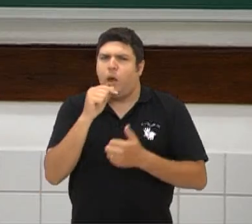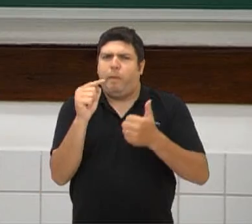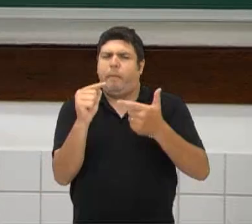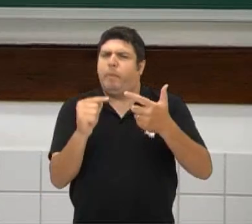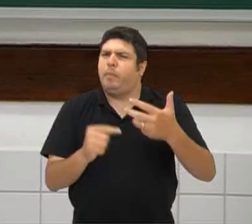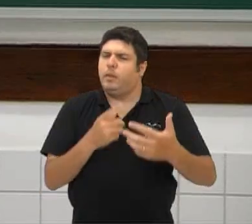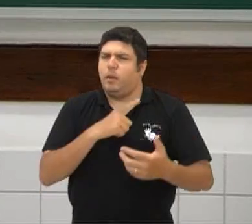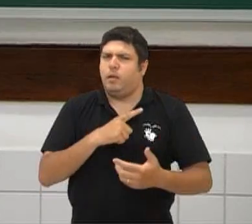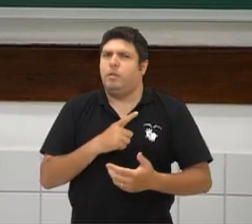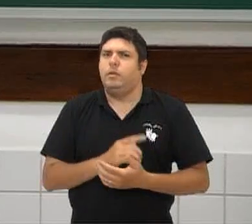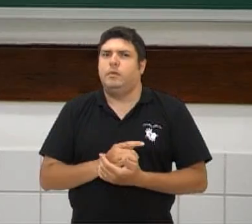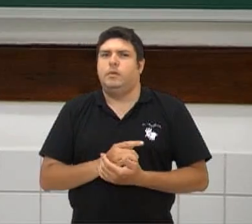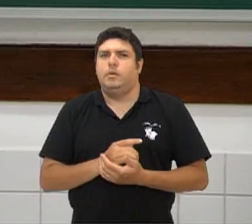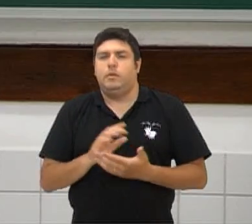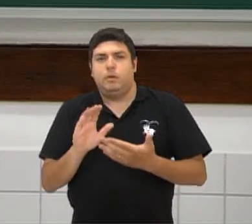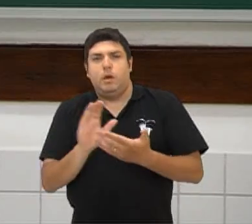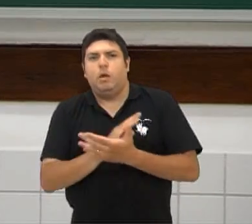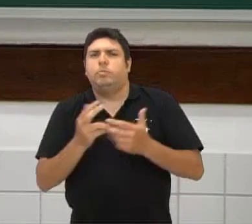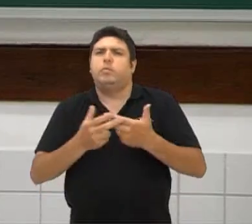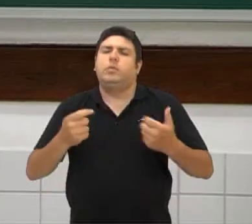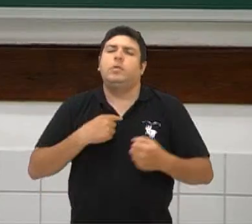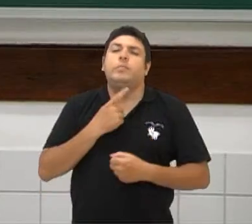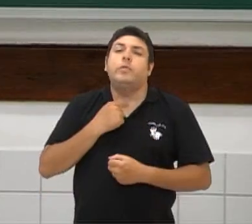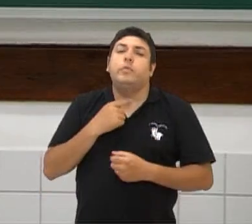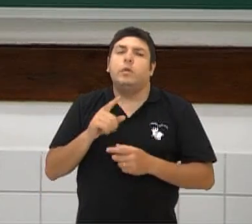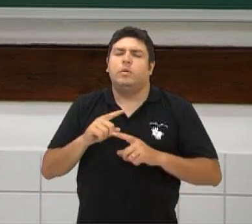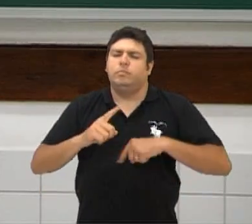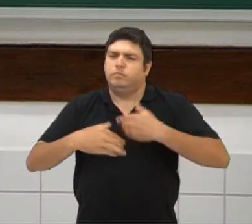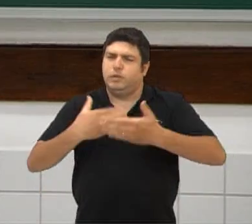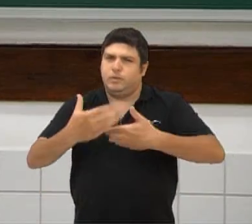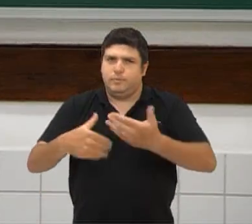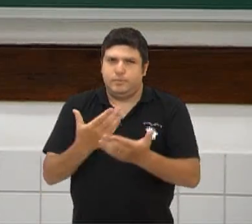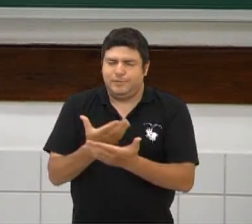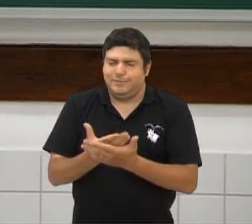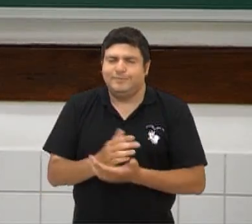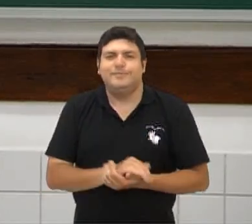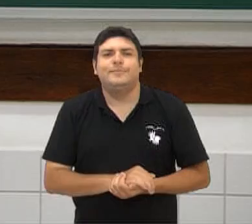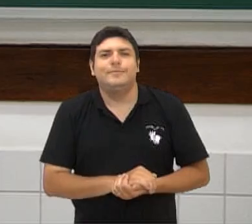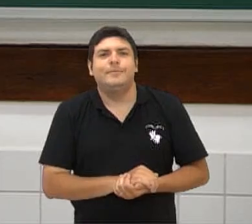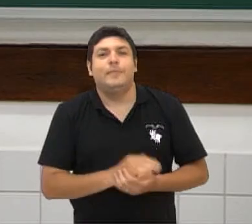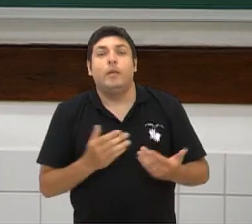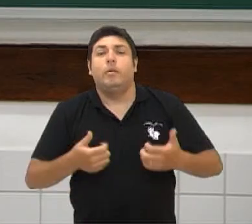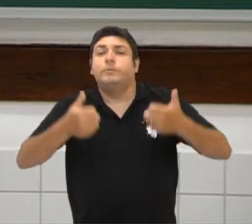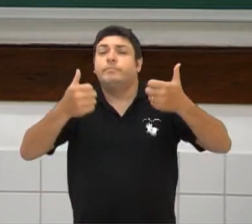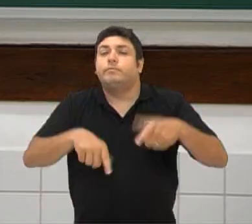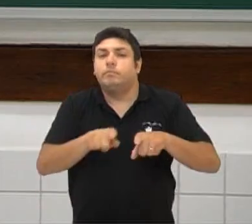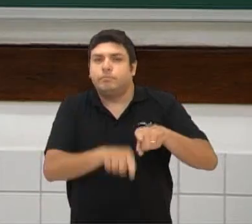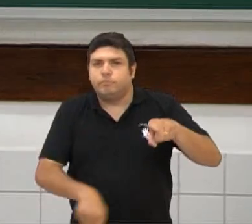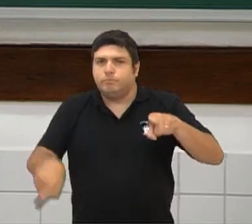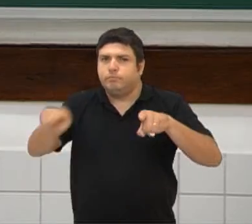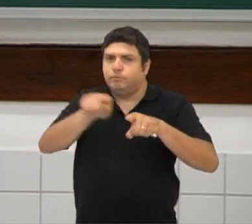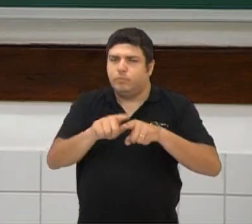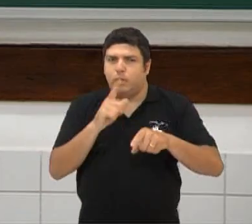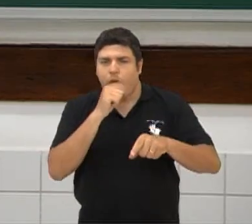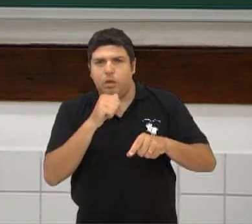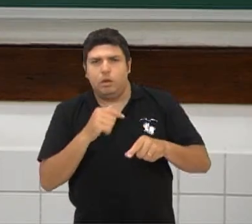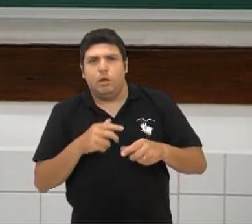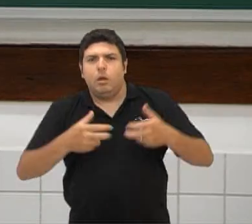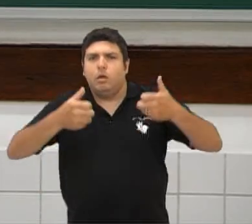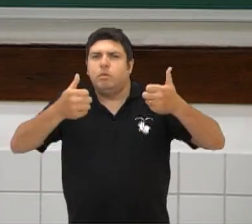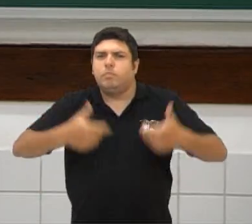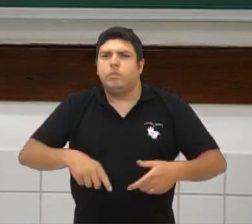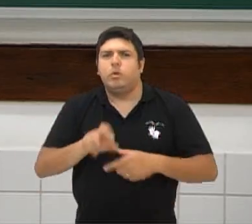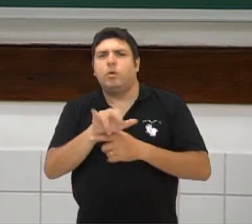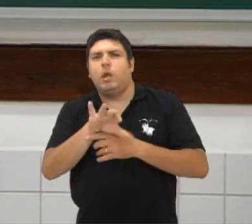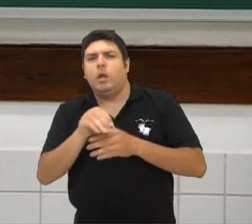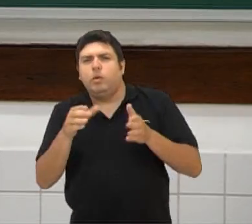Até algumas coisas eu tinha vontade de abordar mais, mas que a gente vai abordar em outras aulas, tá? Então, a gente falou sobre o ciclo da água, explicou o que são os rios aéreos e